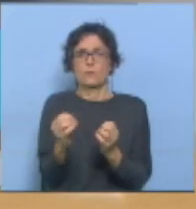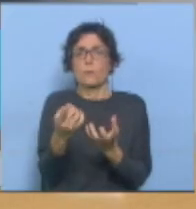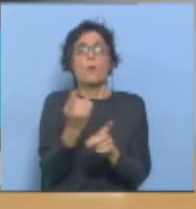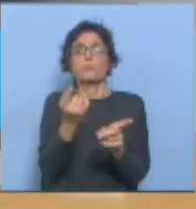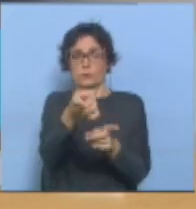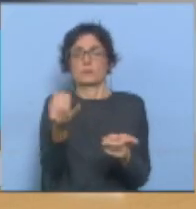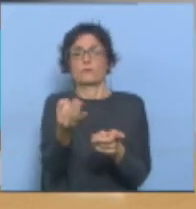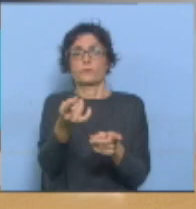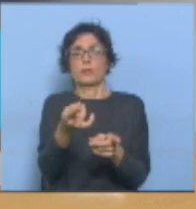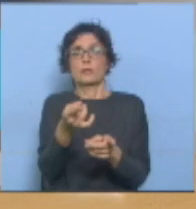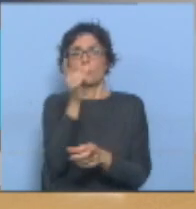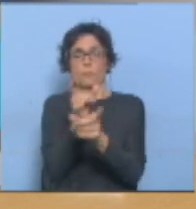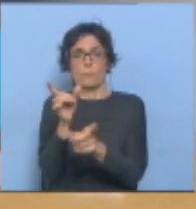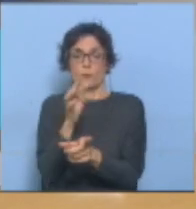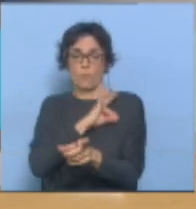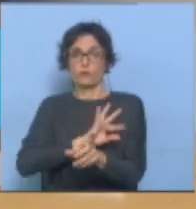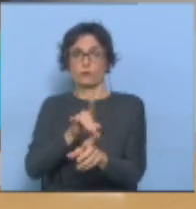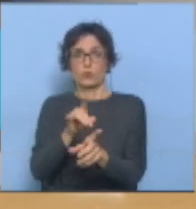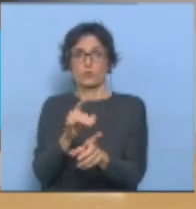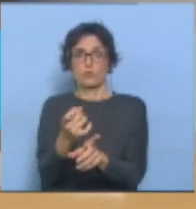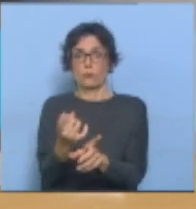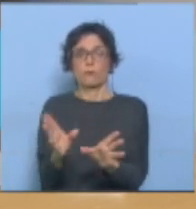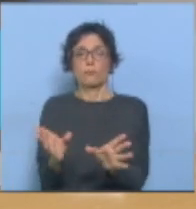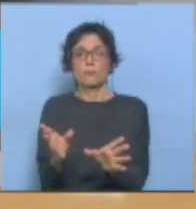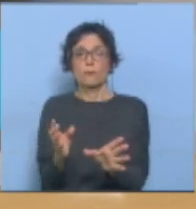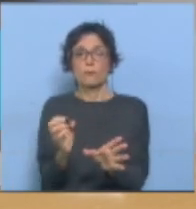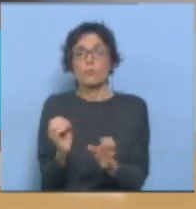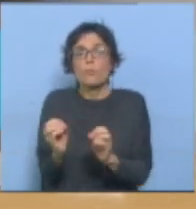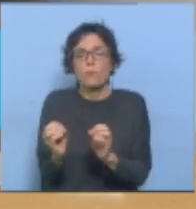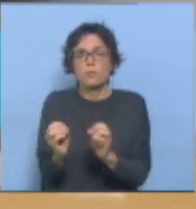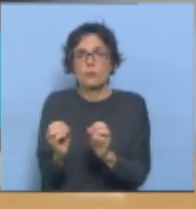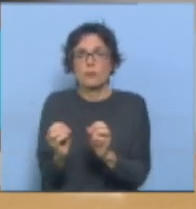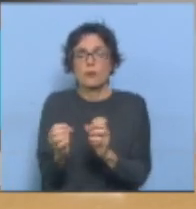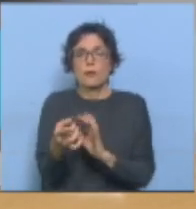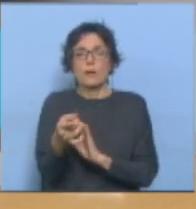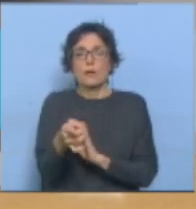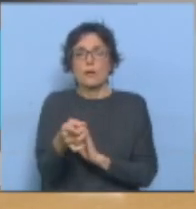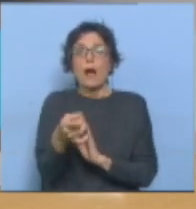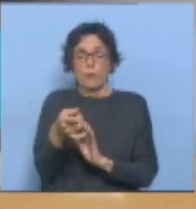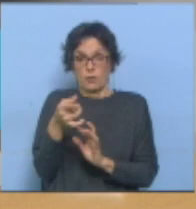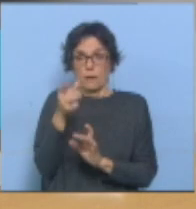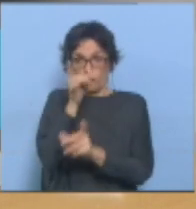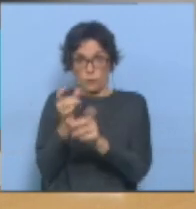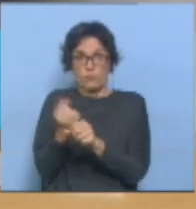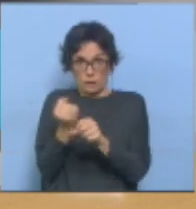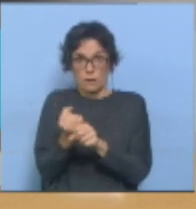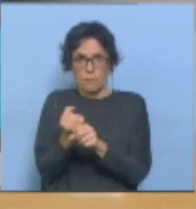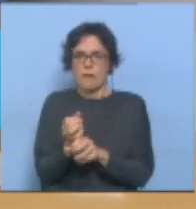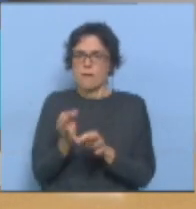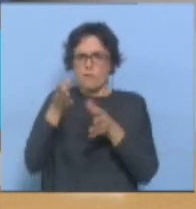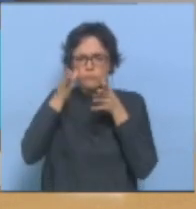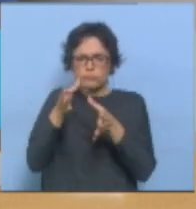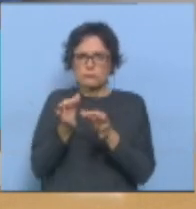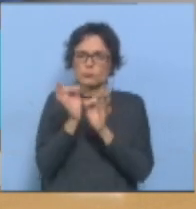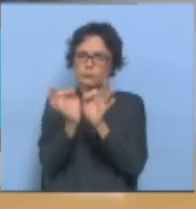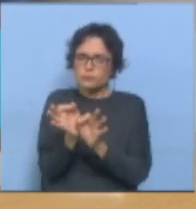têm, aqueles que estão no terreno e nas dificuldades. O que temos é profissionais a empenhar-se nos cuidados paliativos e